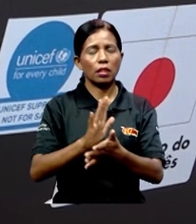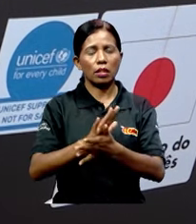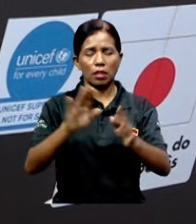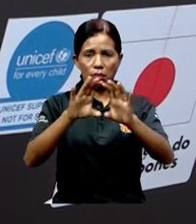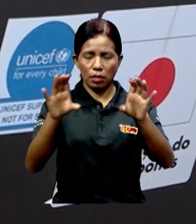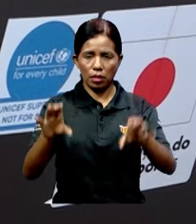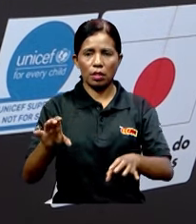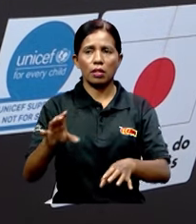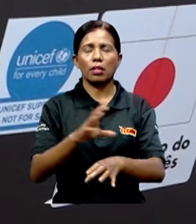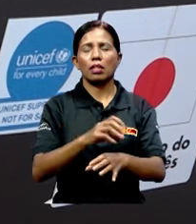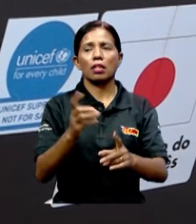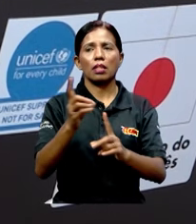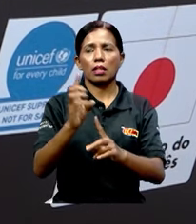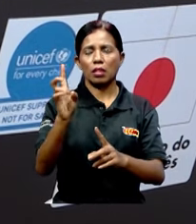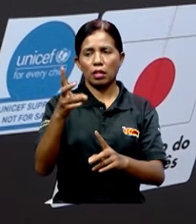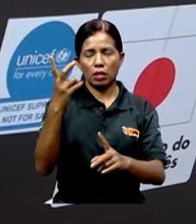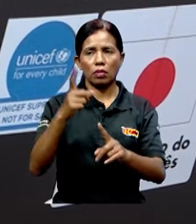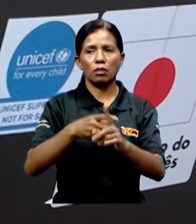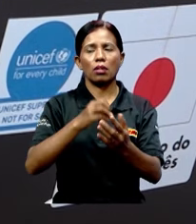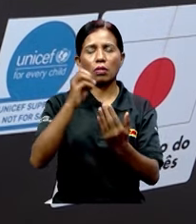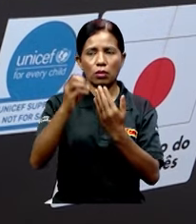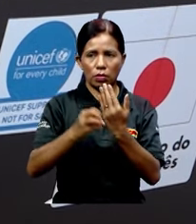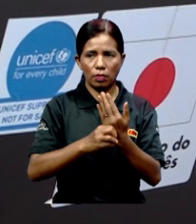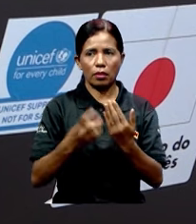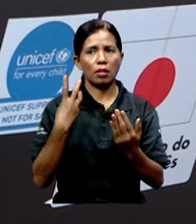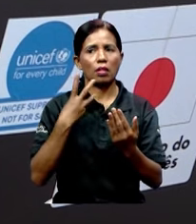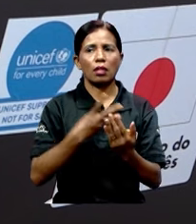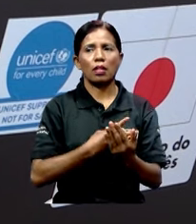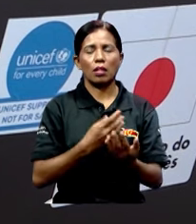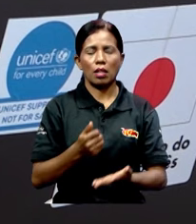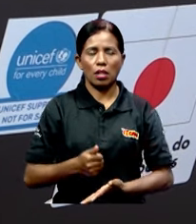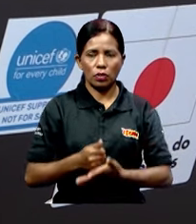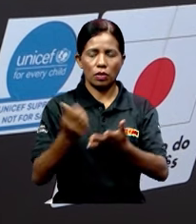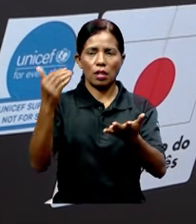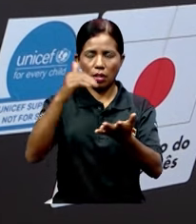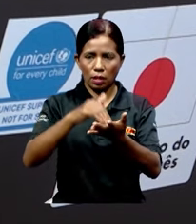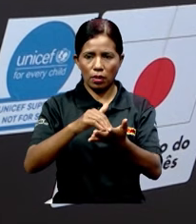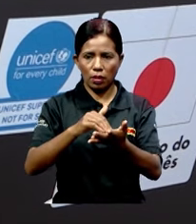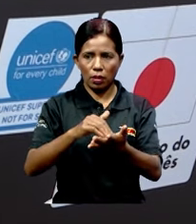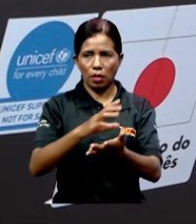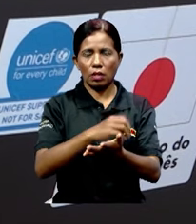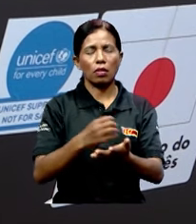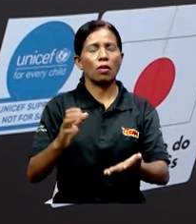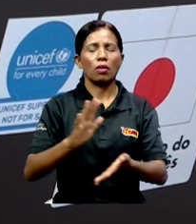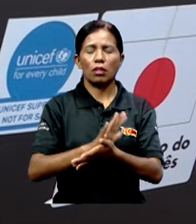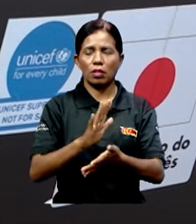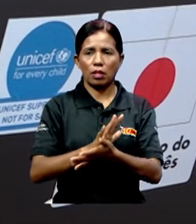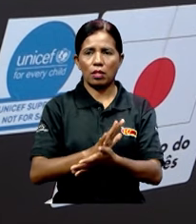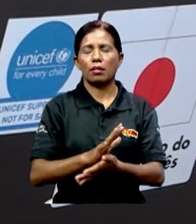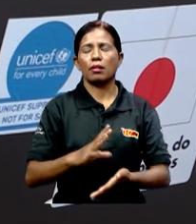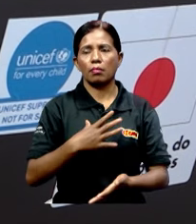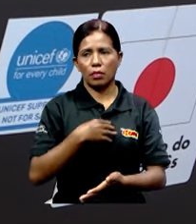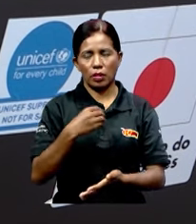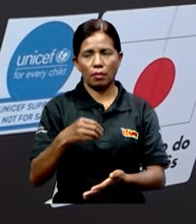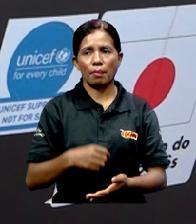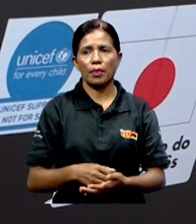16 de outubro ne blanco ne hotona então ami facilita fila falecira o sortahan mutin bem